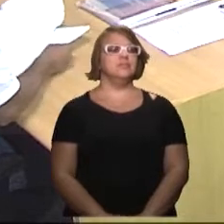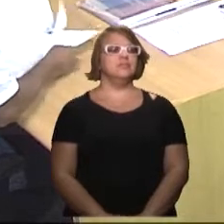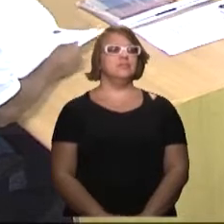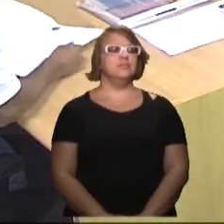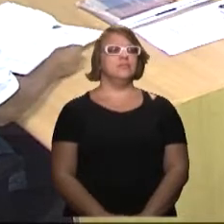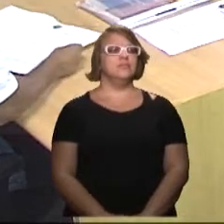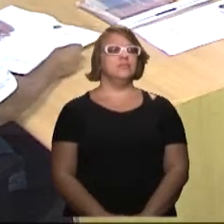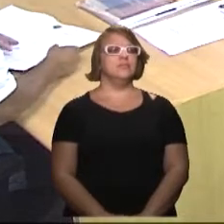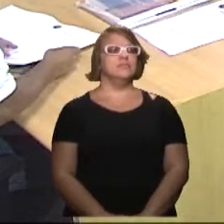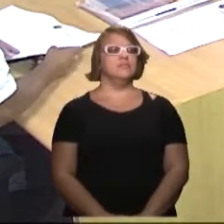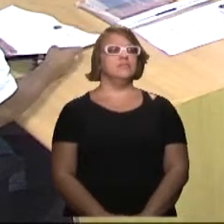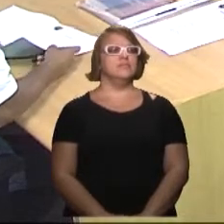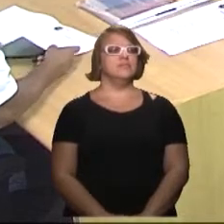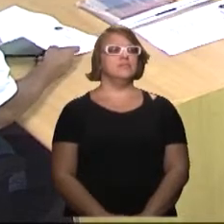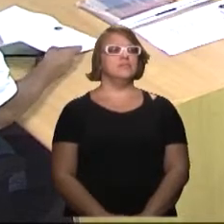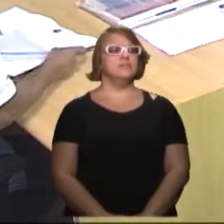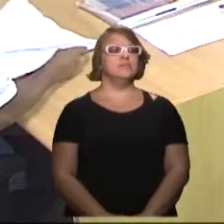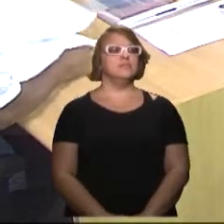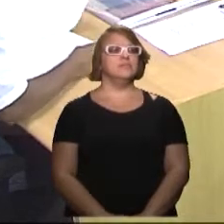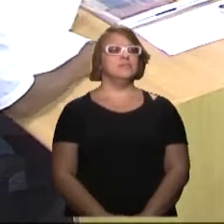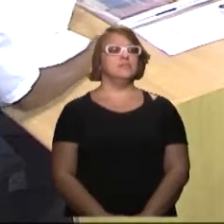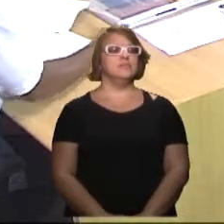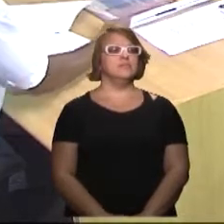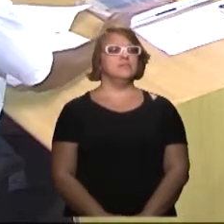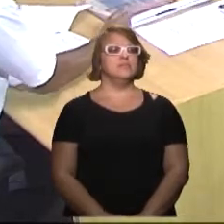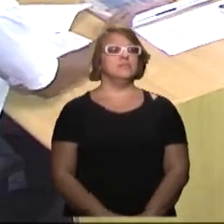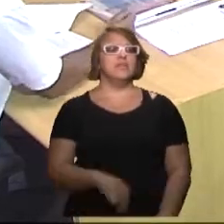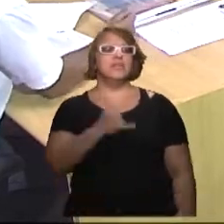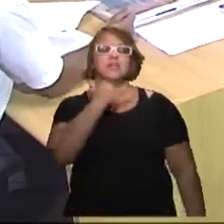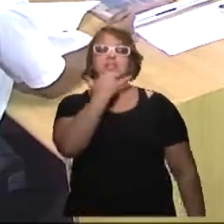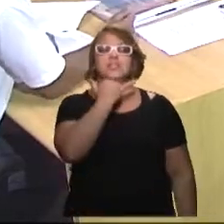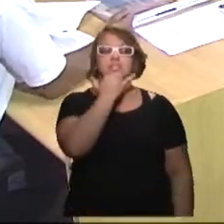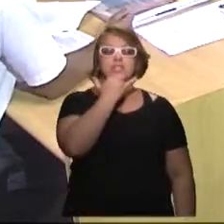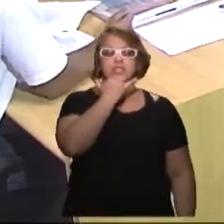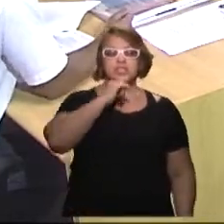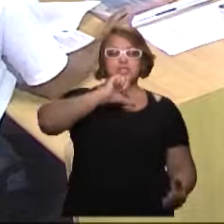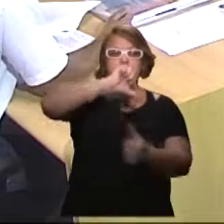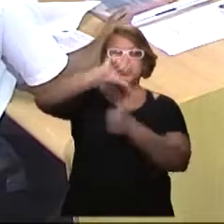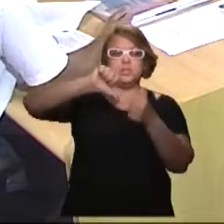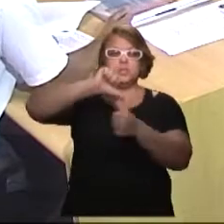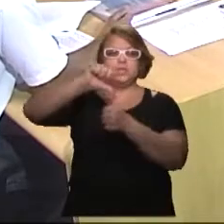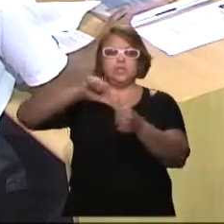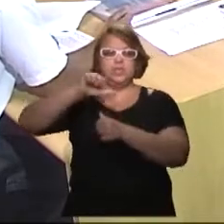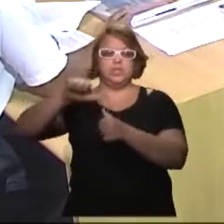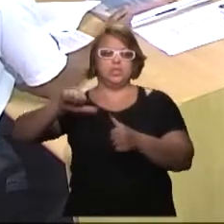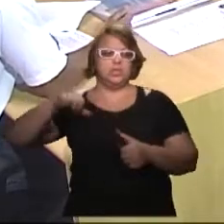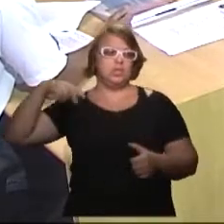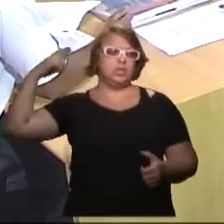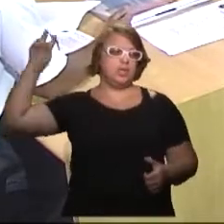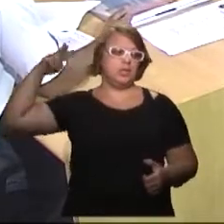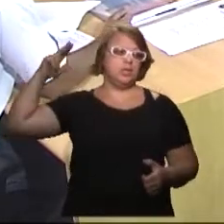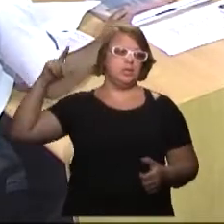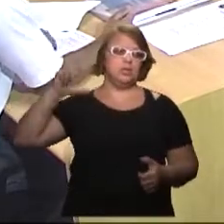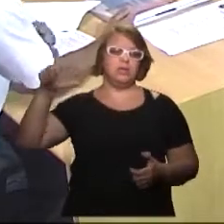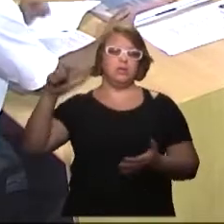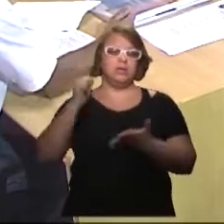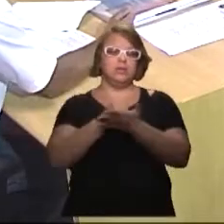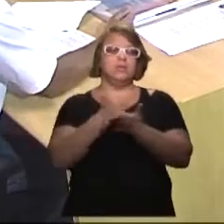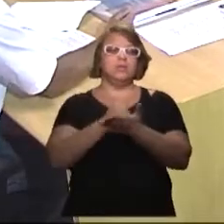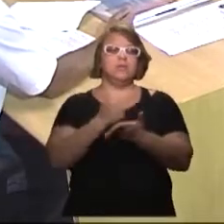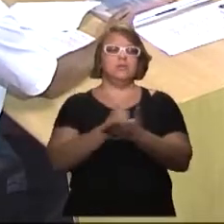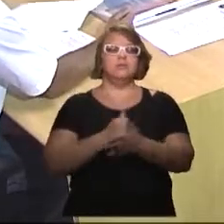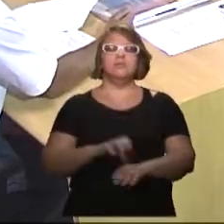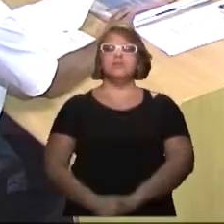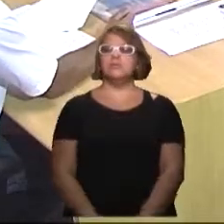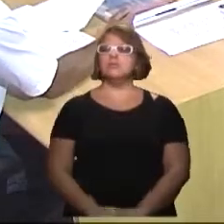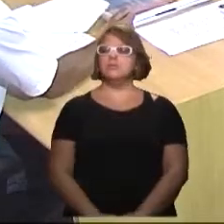Não, vereador Luizinho para o vereador Pastor Nunes. Aqui é a hora, eu me perdi. Vereador Luizinho da Farmácia, depois o vereador Vidal,